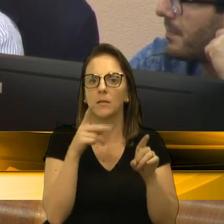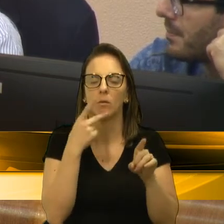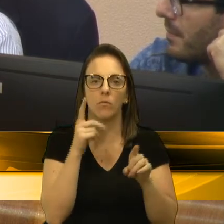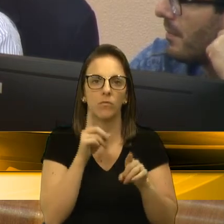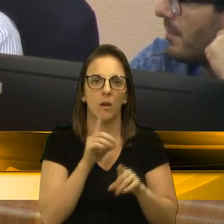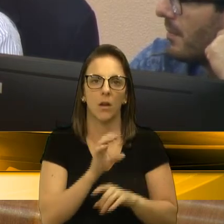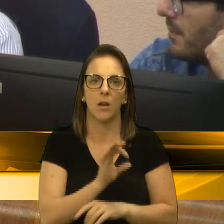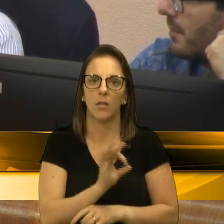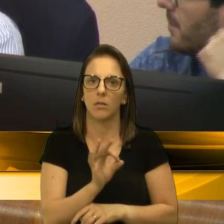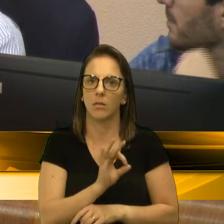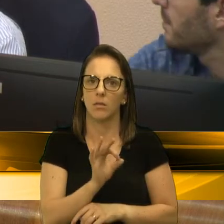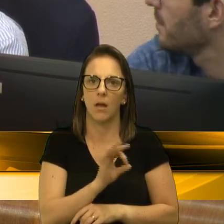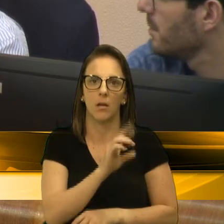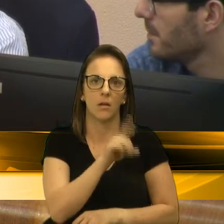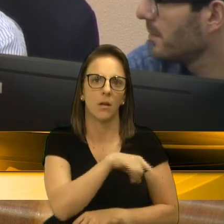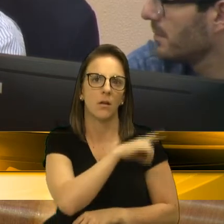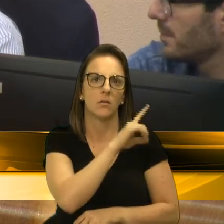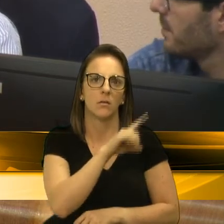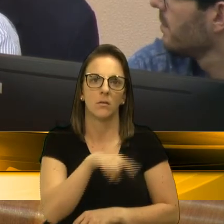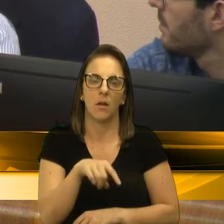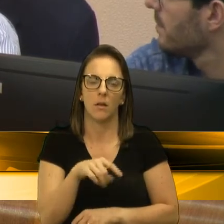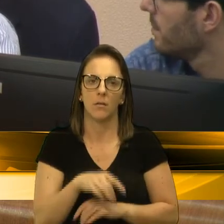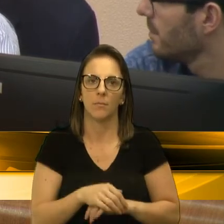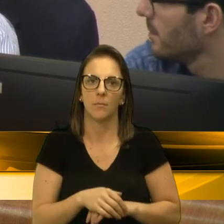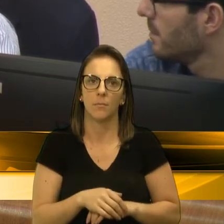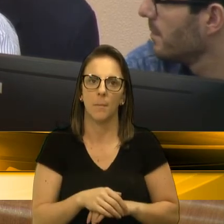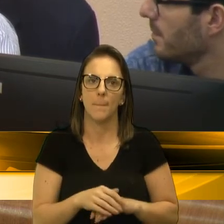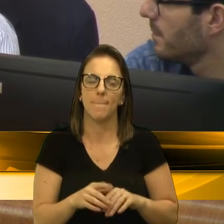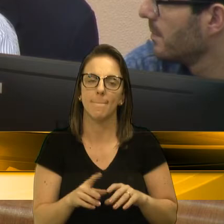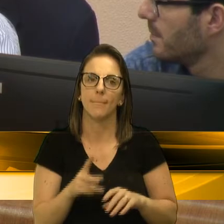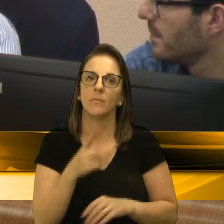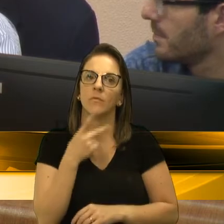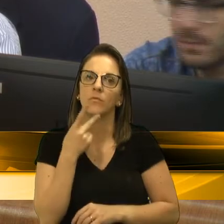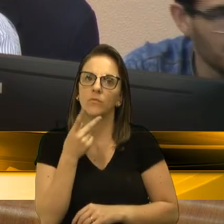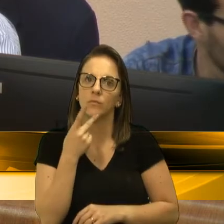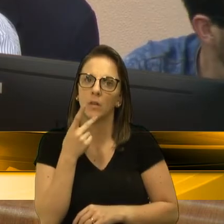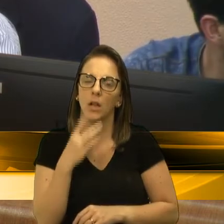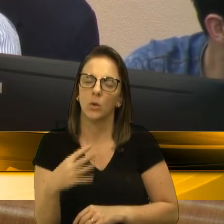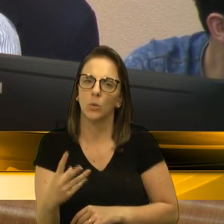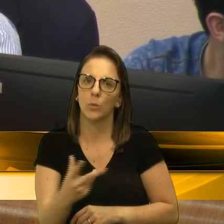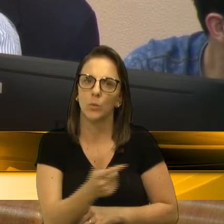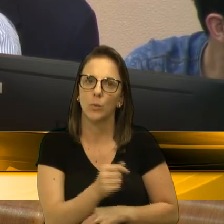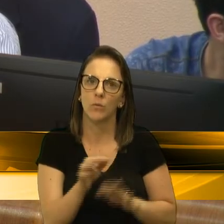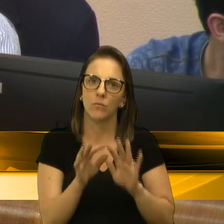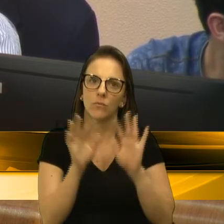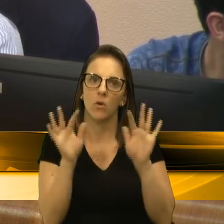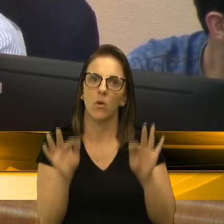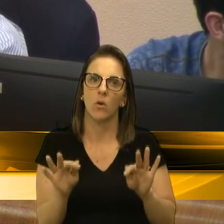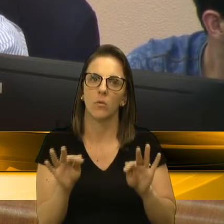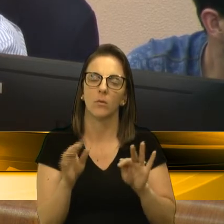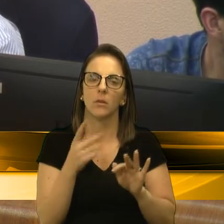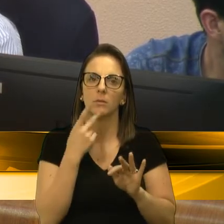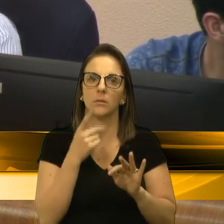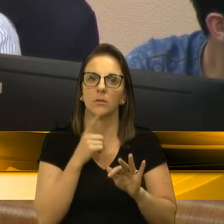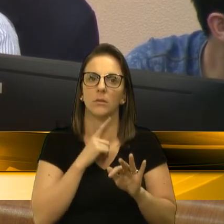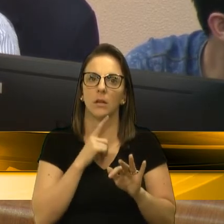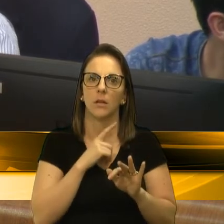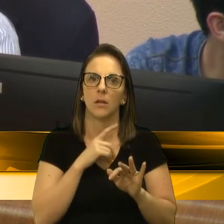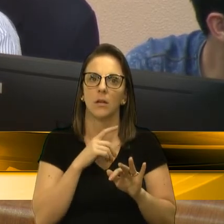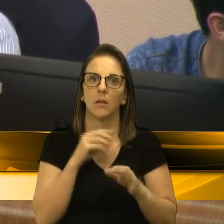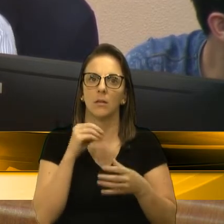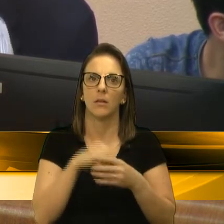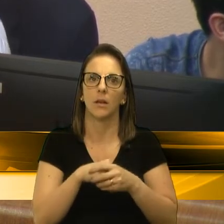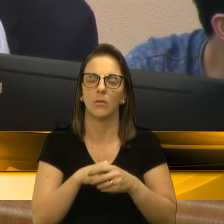ato. Indaga-se. Todas aquelas fórmulas ou termos descritos no inciso 3º, artigo 564 do CPC, são